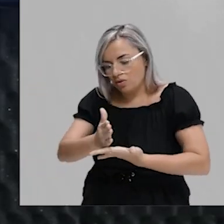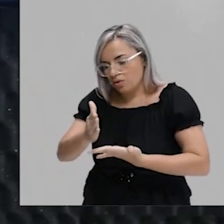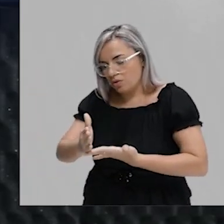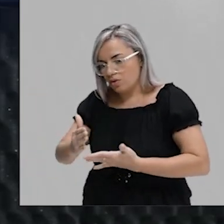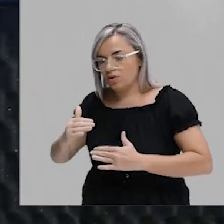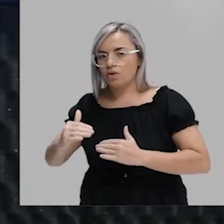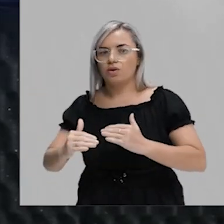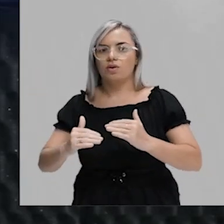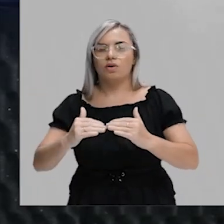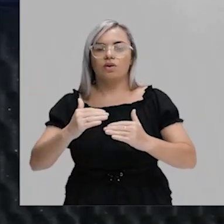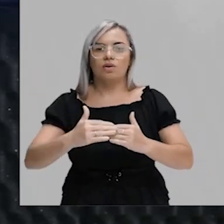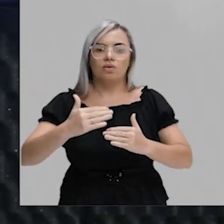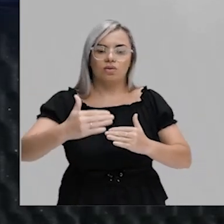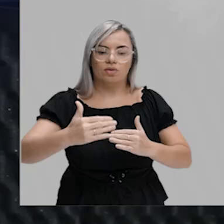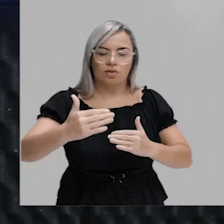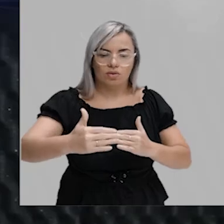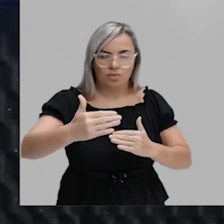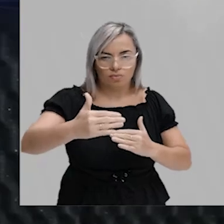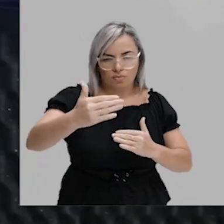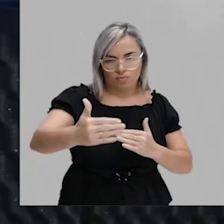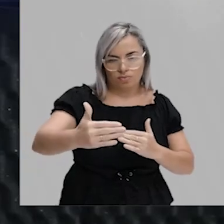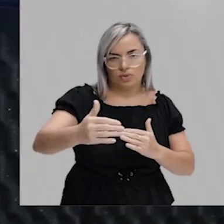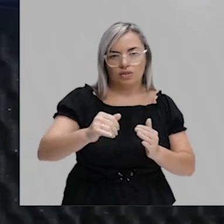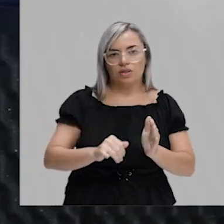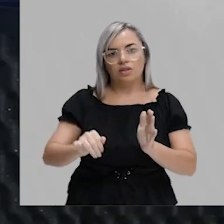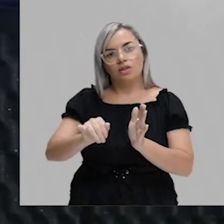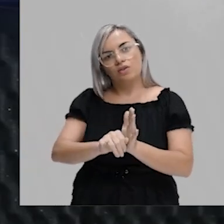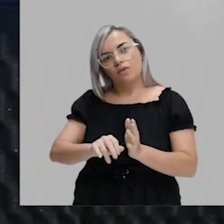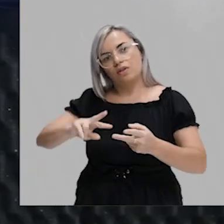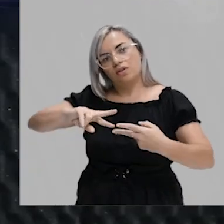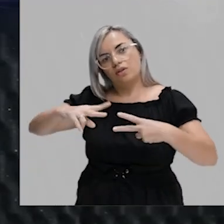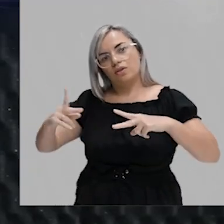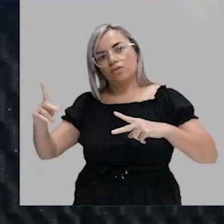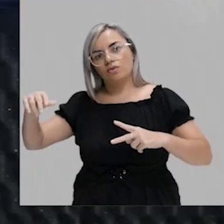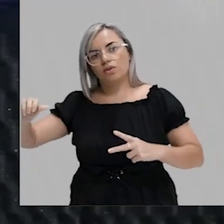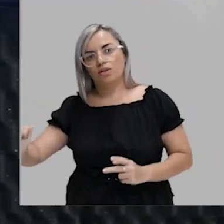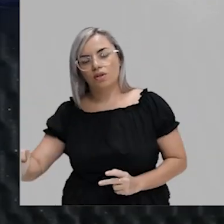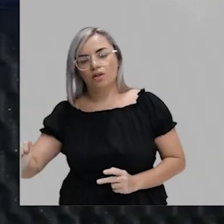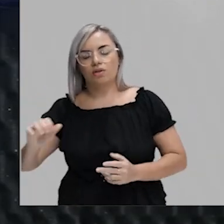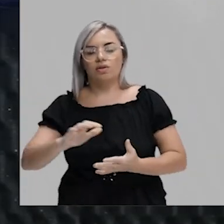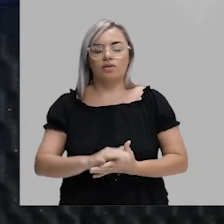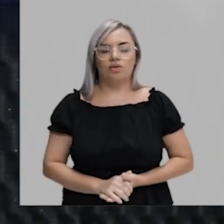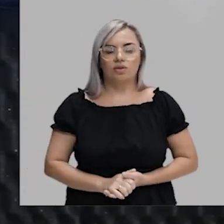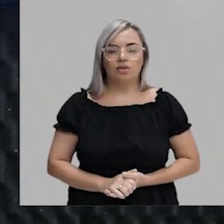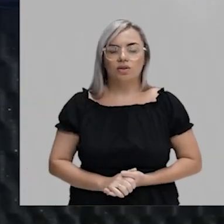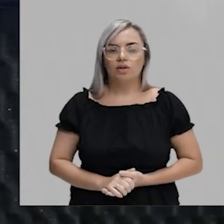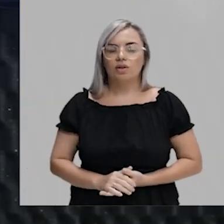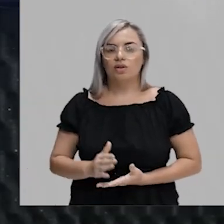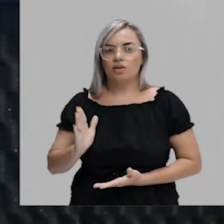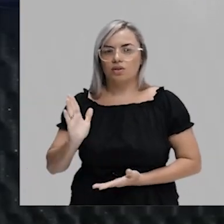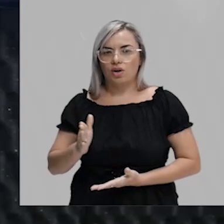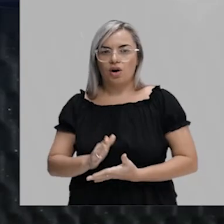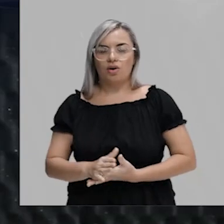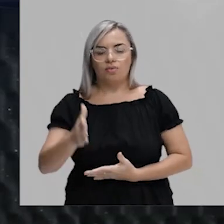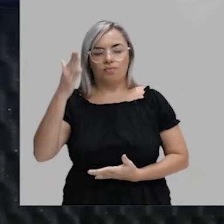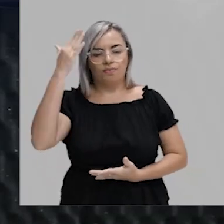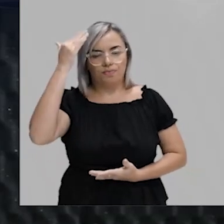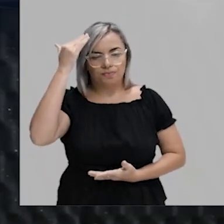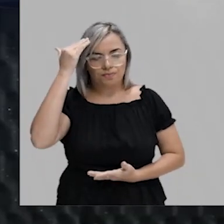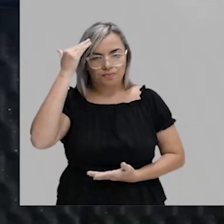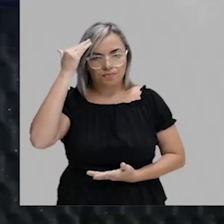para promover essa técnica. Bem, no geral, quero que vocês entendam